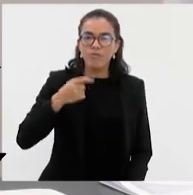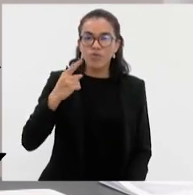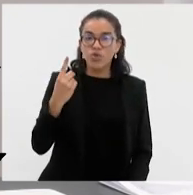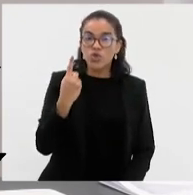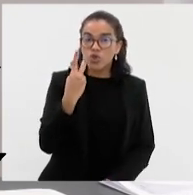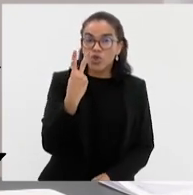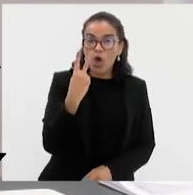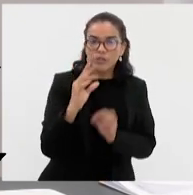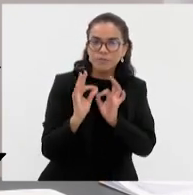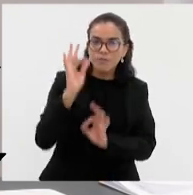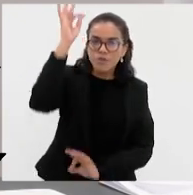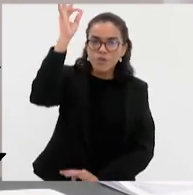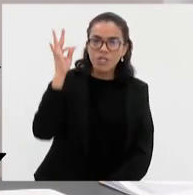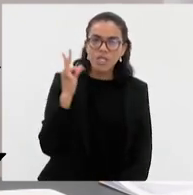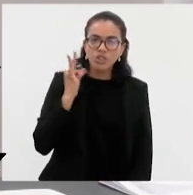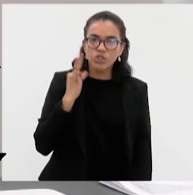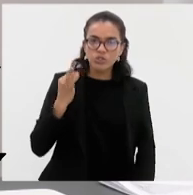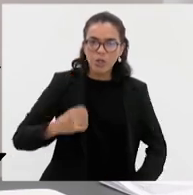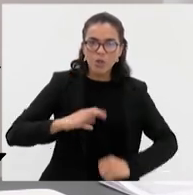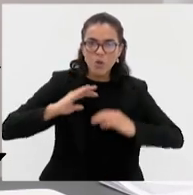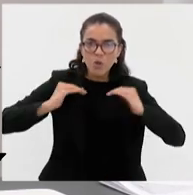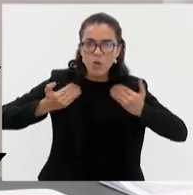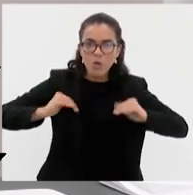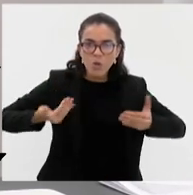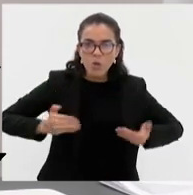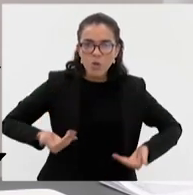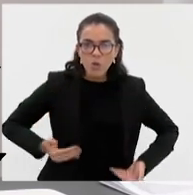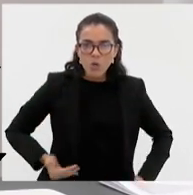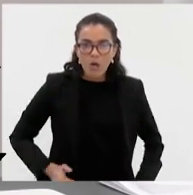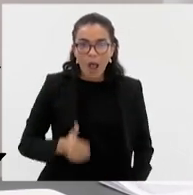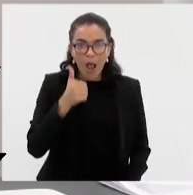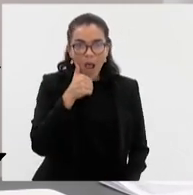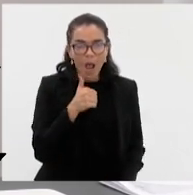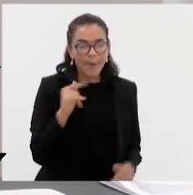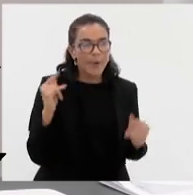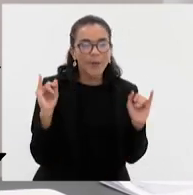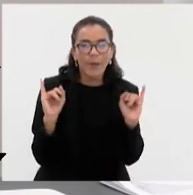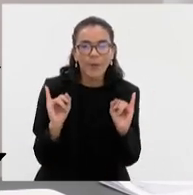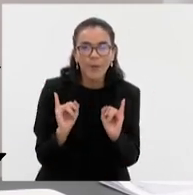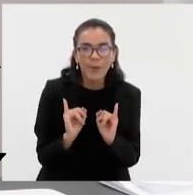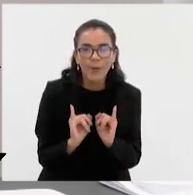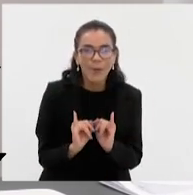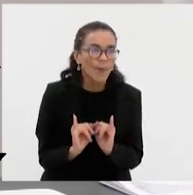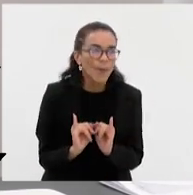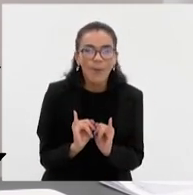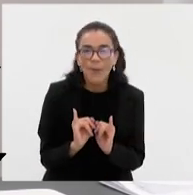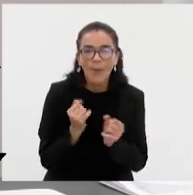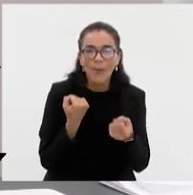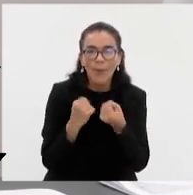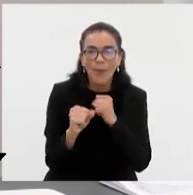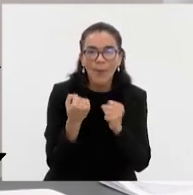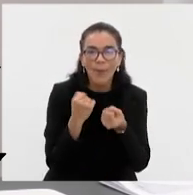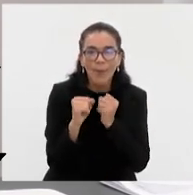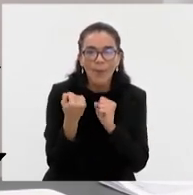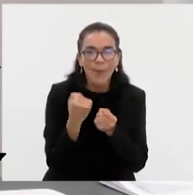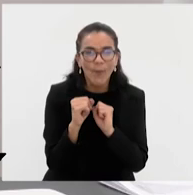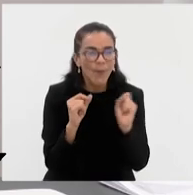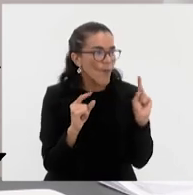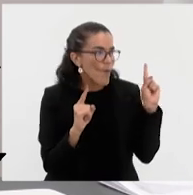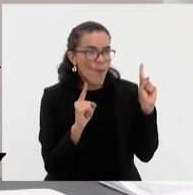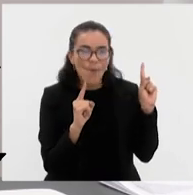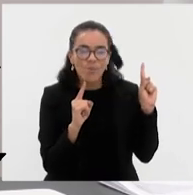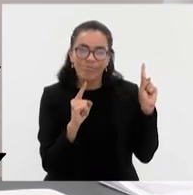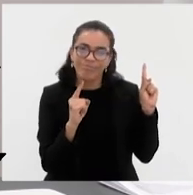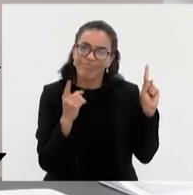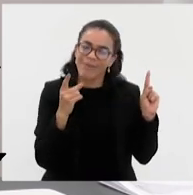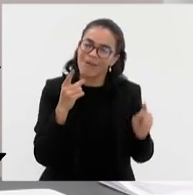de altura, cheio de testosterona, com um braço desse tamanho, para competir na mulher, que está começando a engatinhar nos esportes de luta, é absolutamente